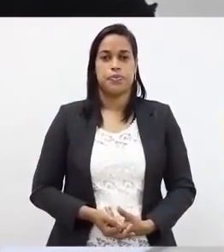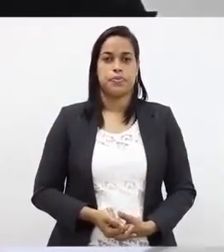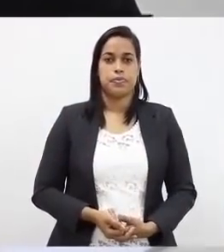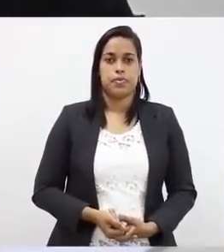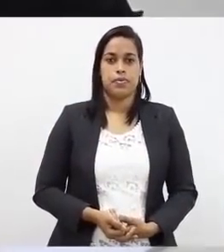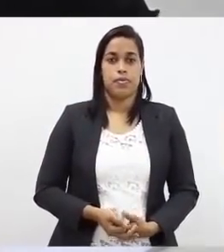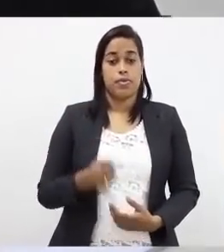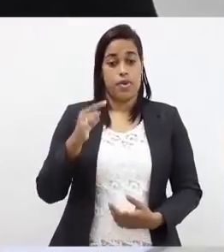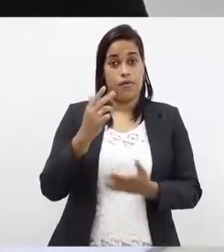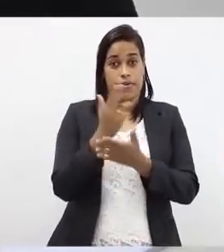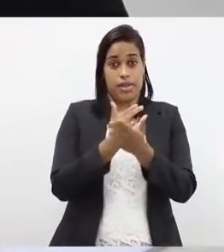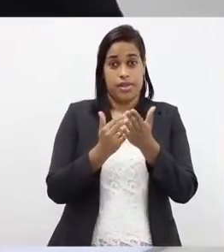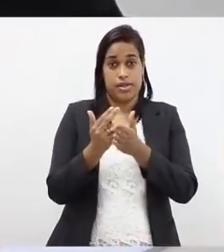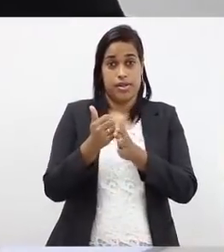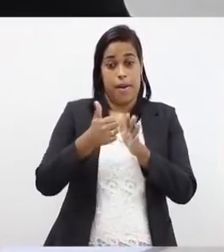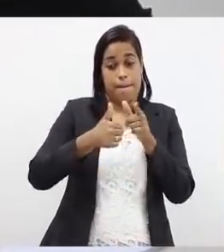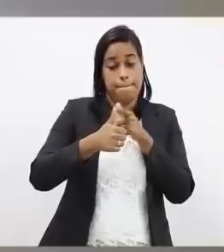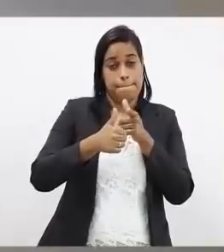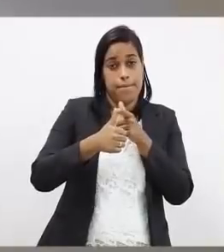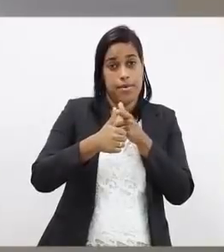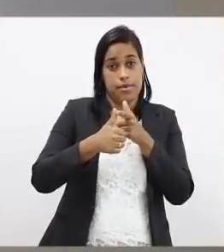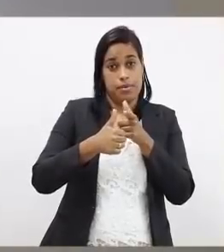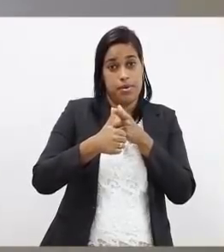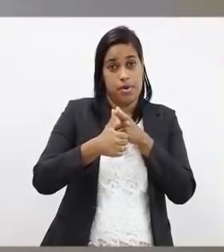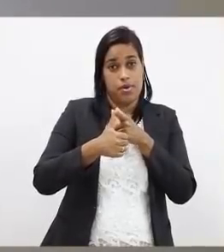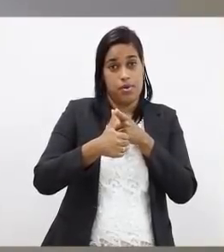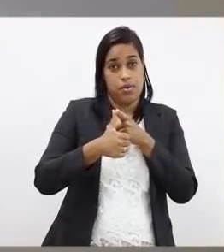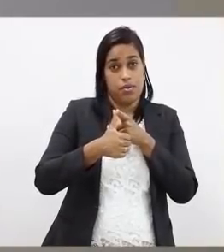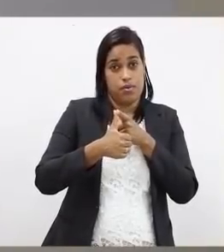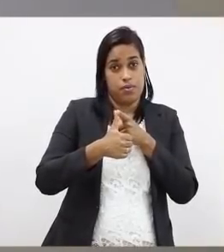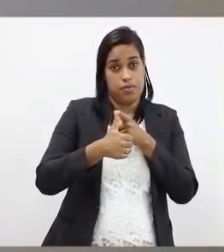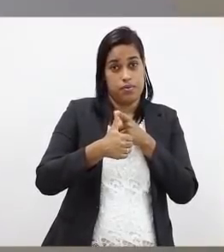Então, a gente vai desenhar primeiramente